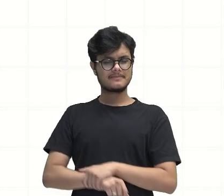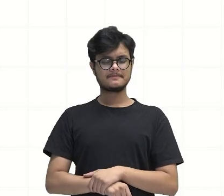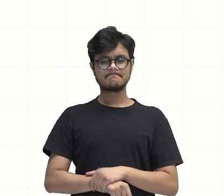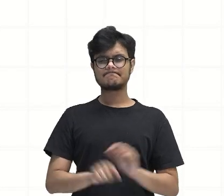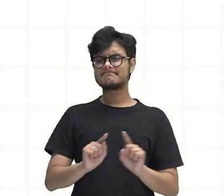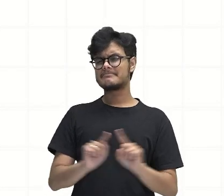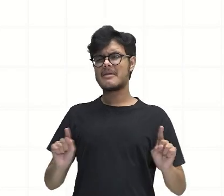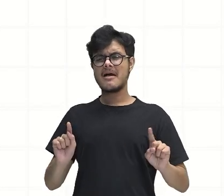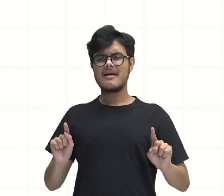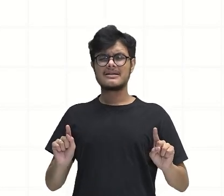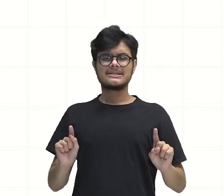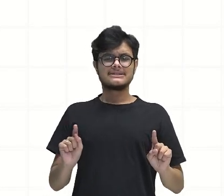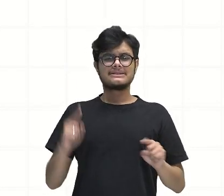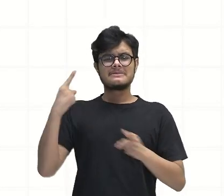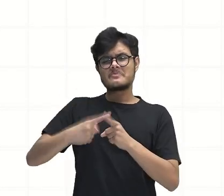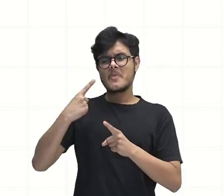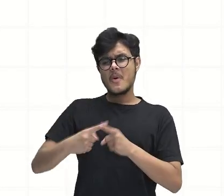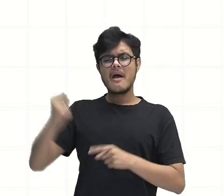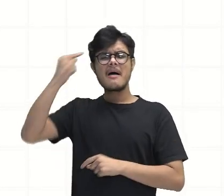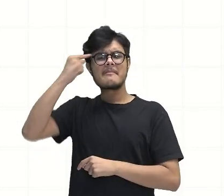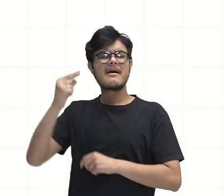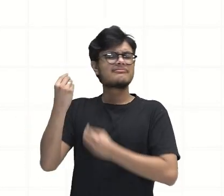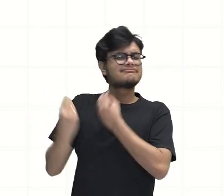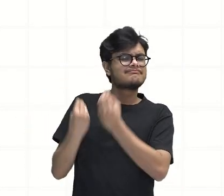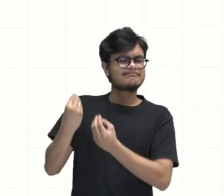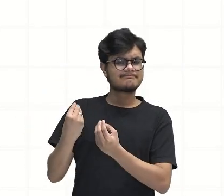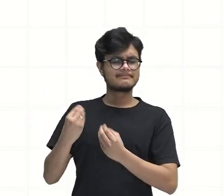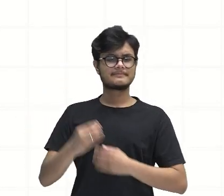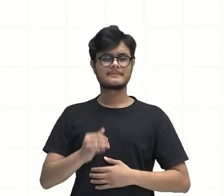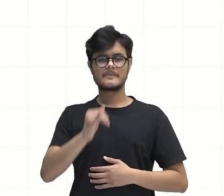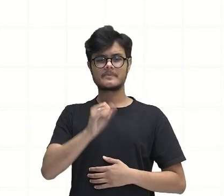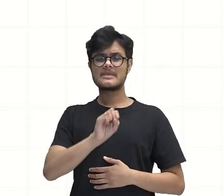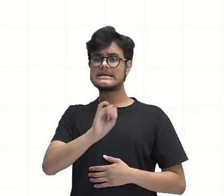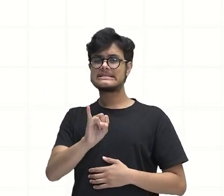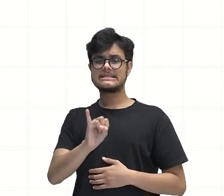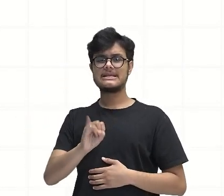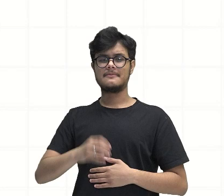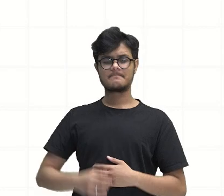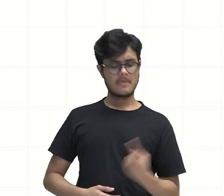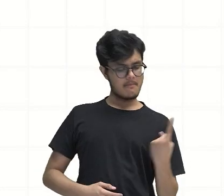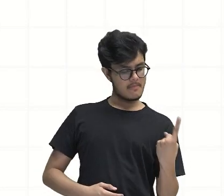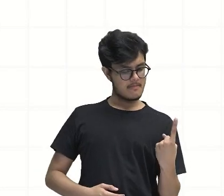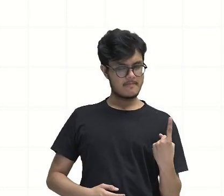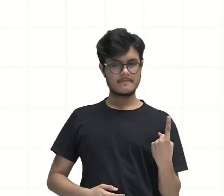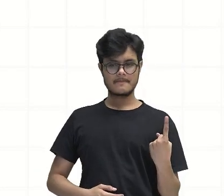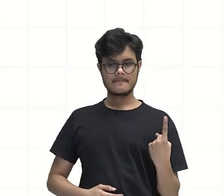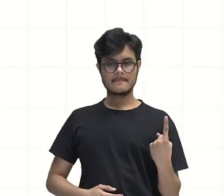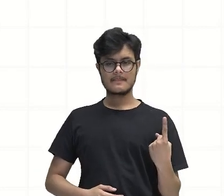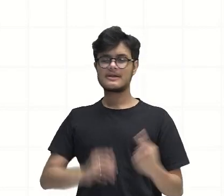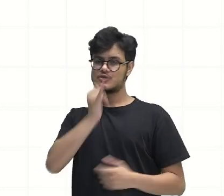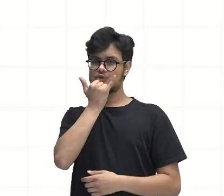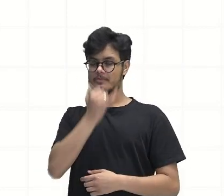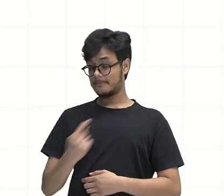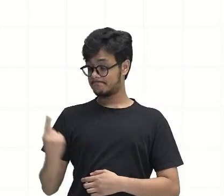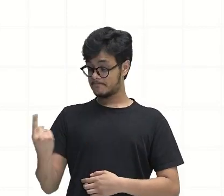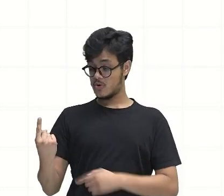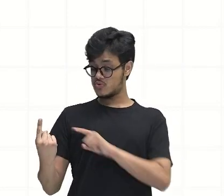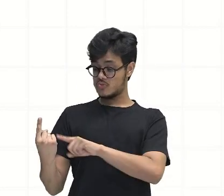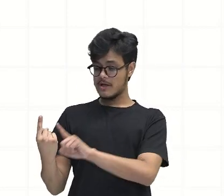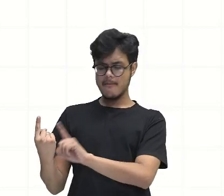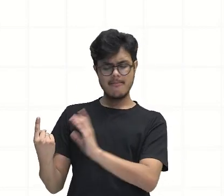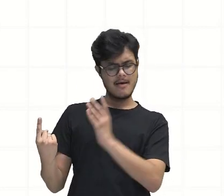professor, eu posso pensar assim, ó. Vai do ponto 1, da coordenada 1, até o